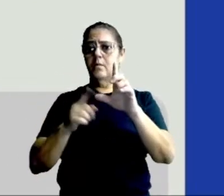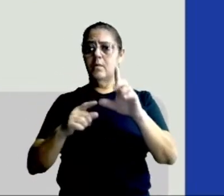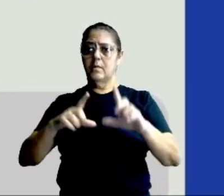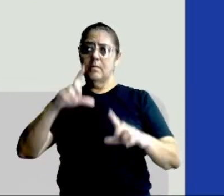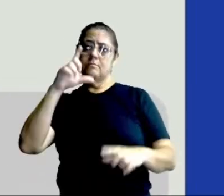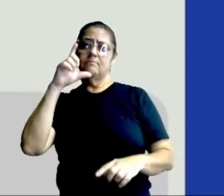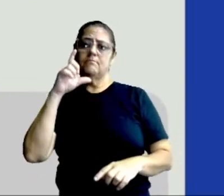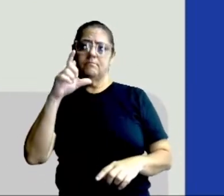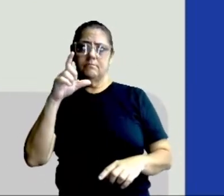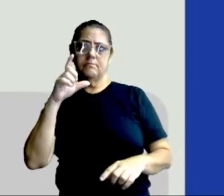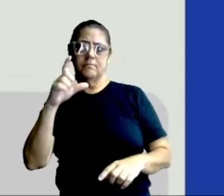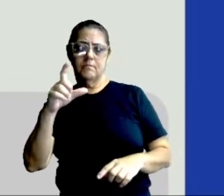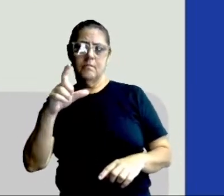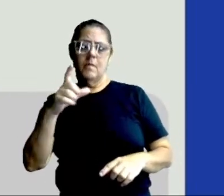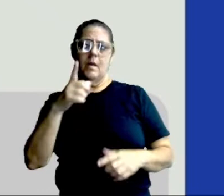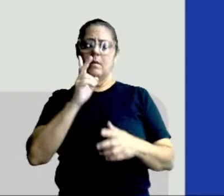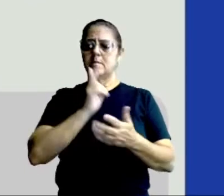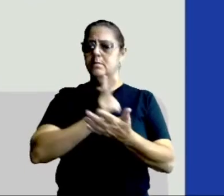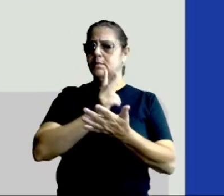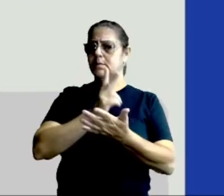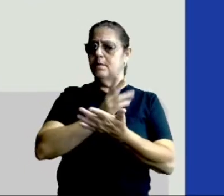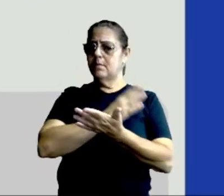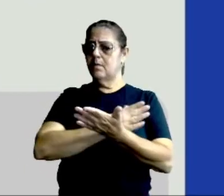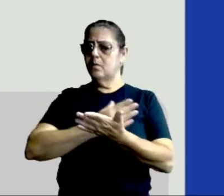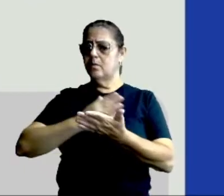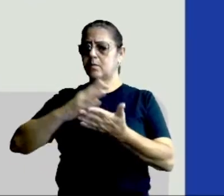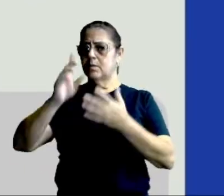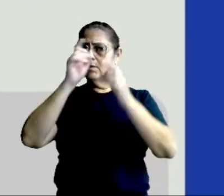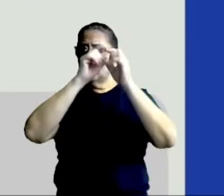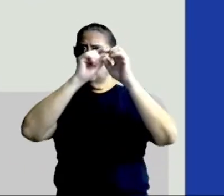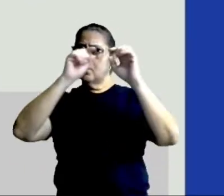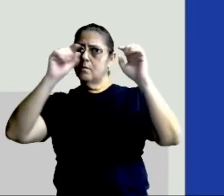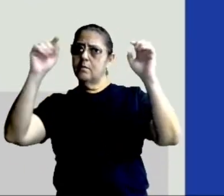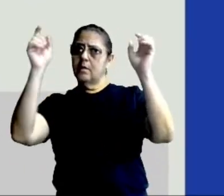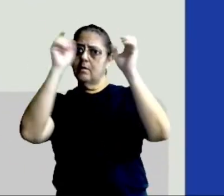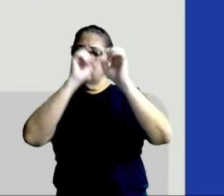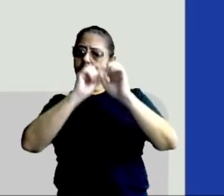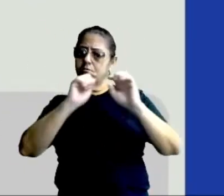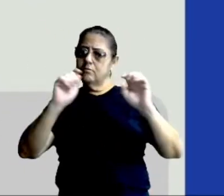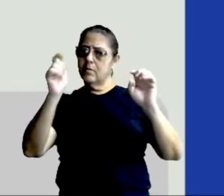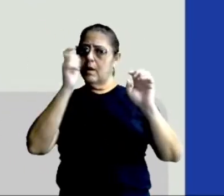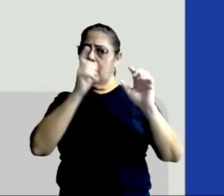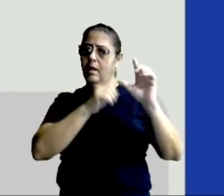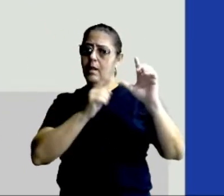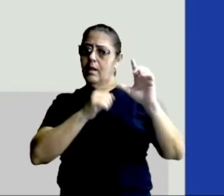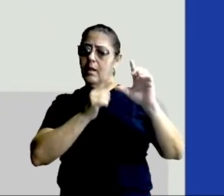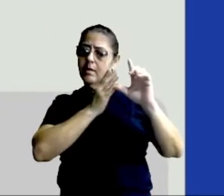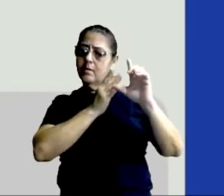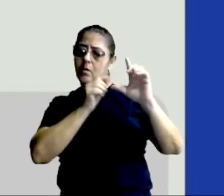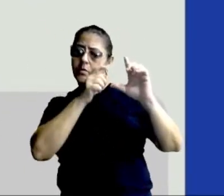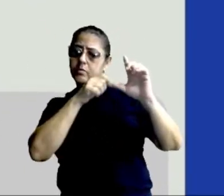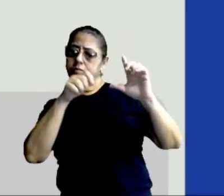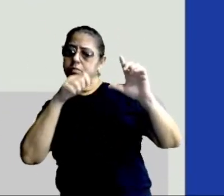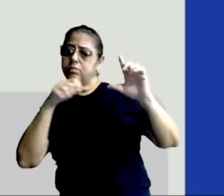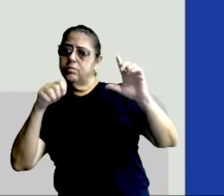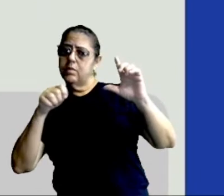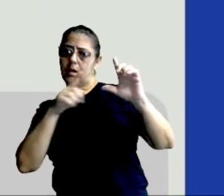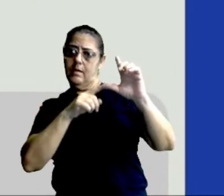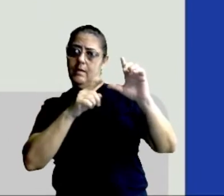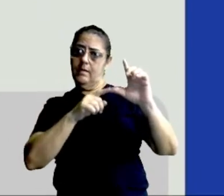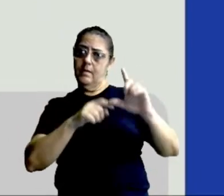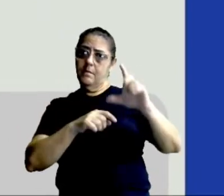então toda a palavrinha que está iniciando outro estrofe ela está com letra maiúscula então é outro ponto